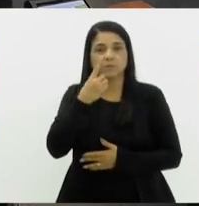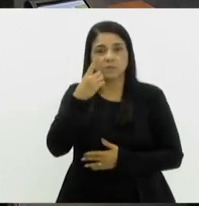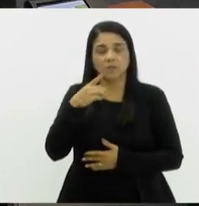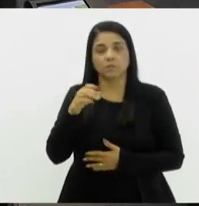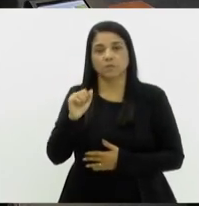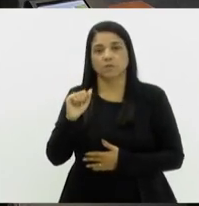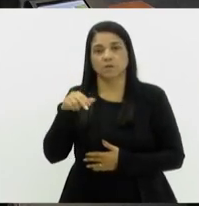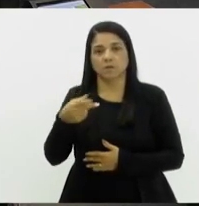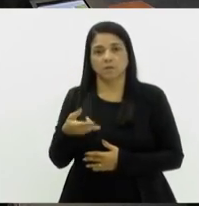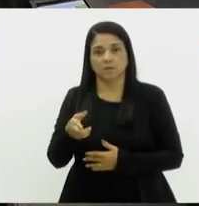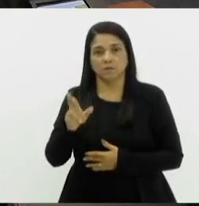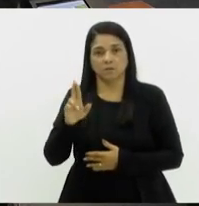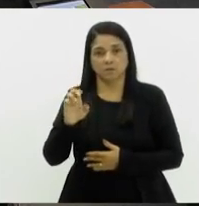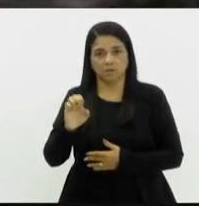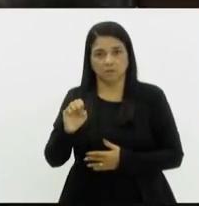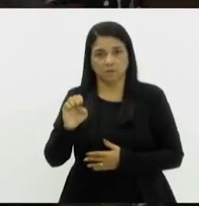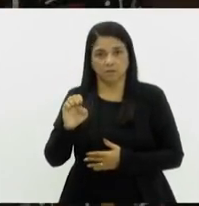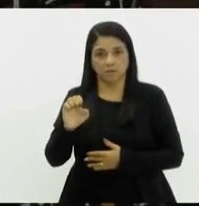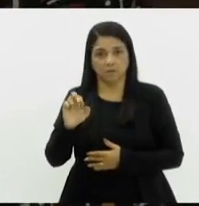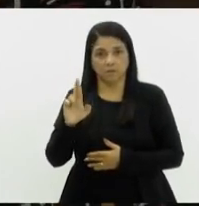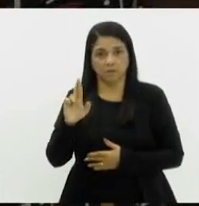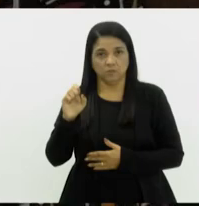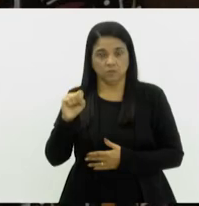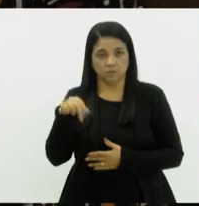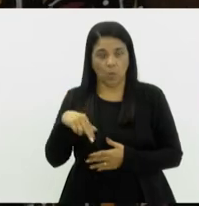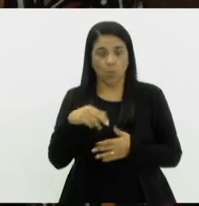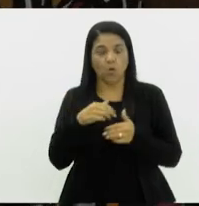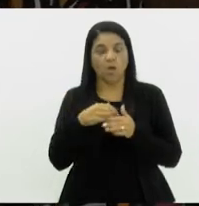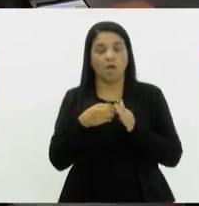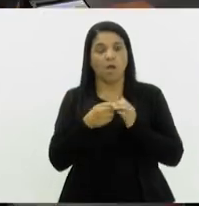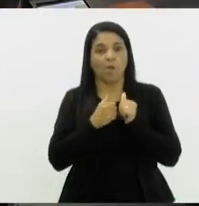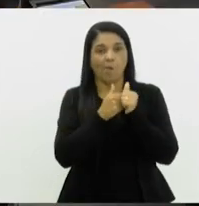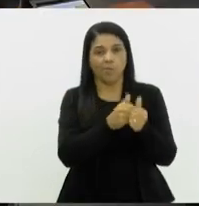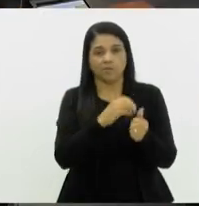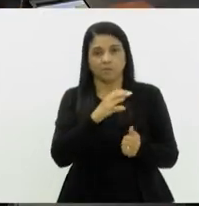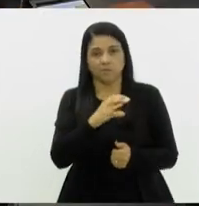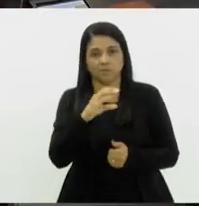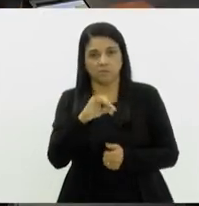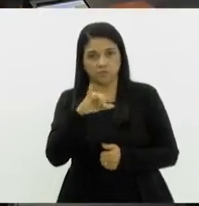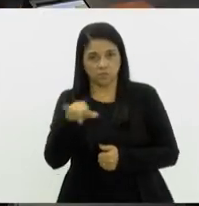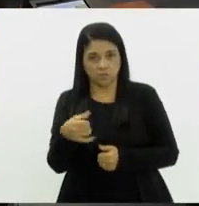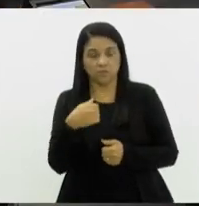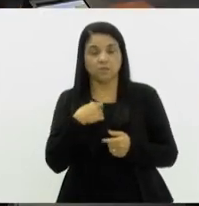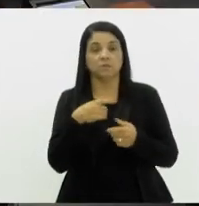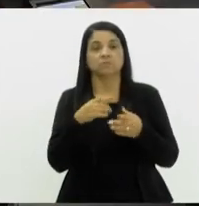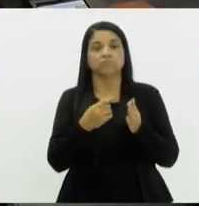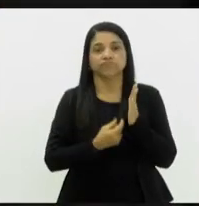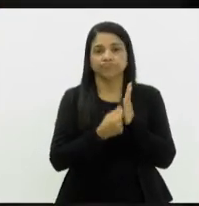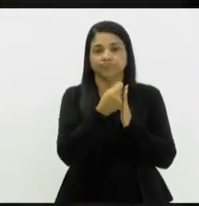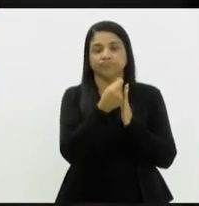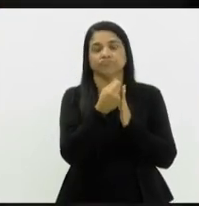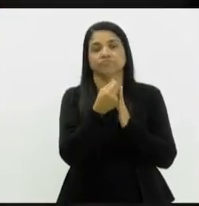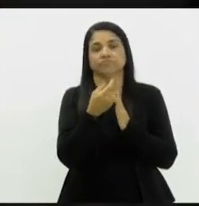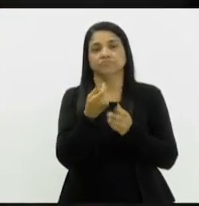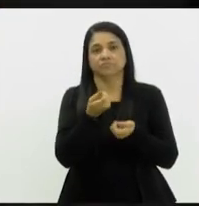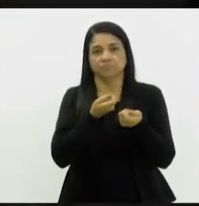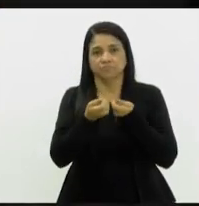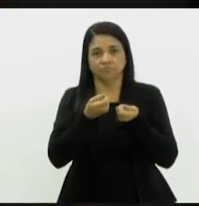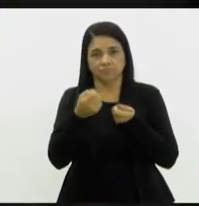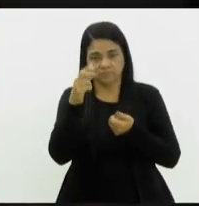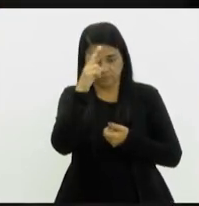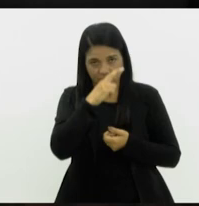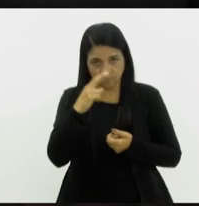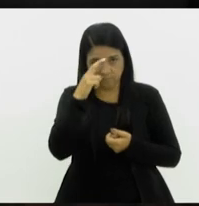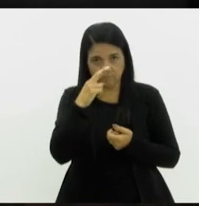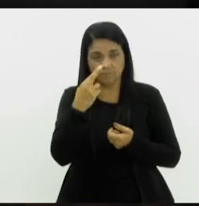Senhora presidente, acompanho o parecer da CCJ. Pela Comissão de Orçamento, Finanças, Fiscalização Financeira e